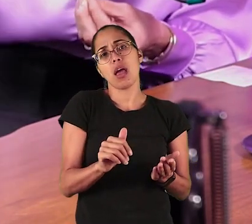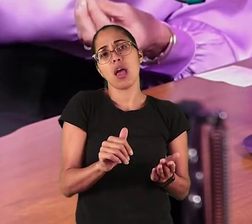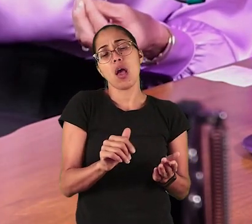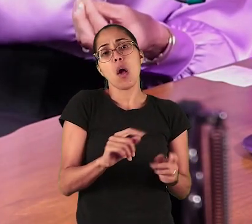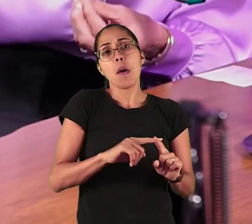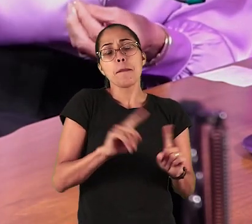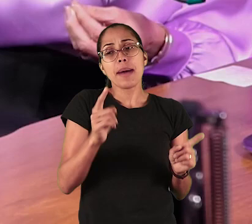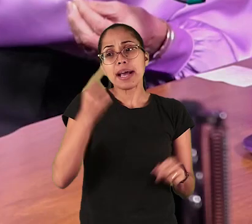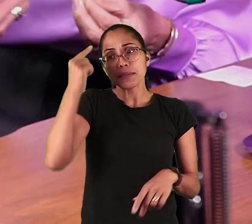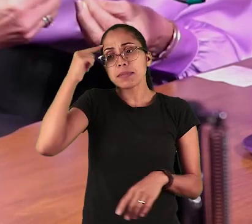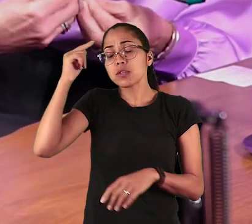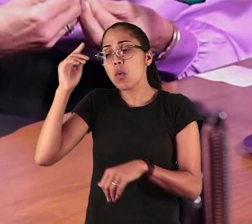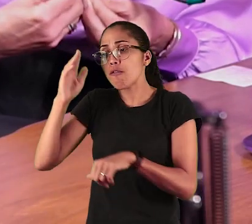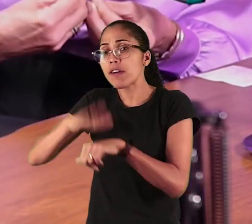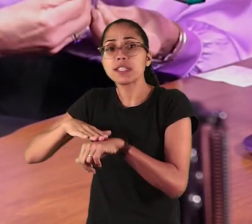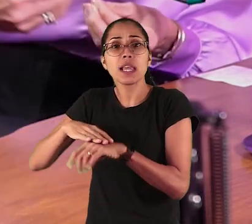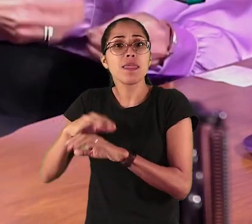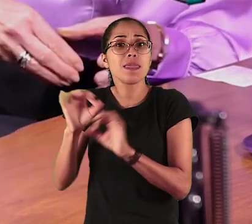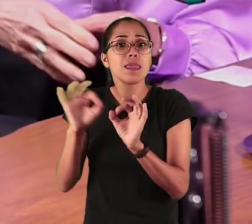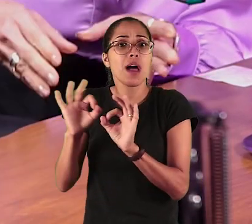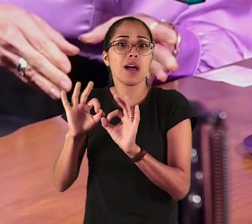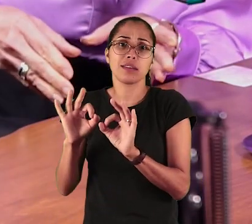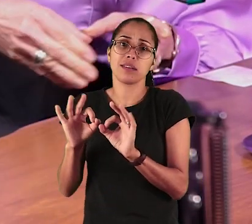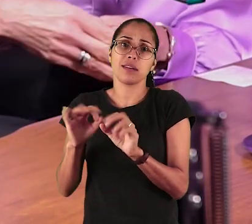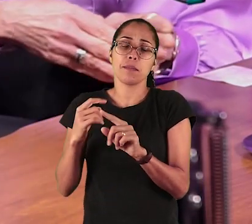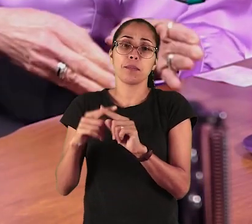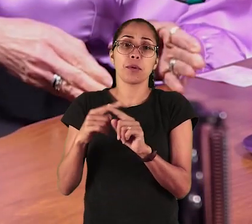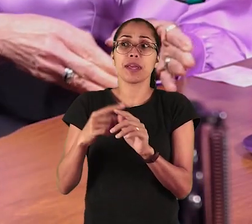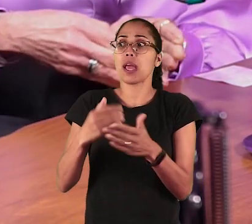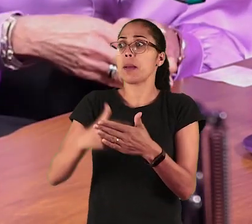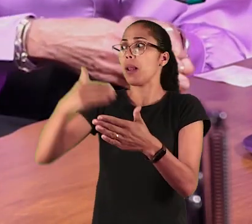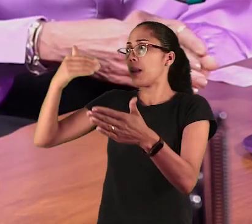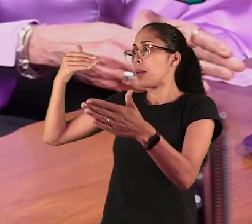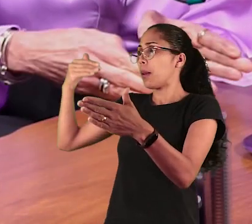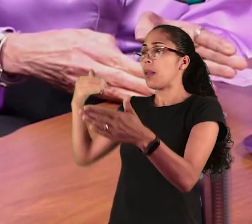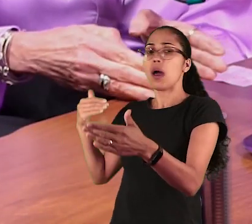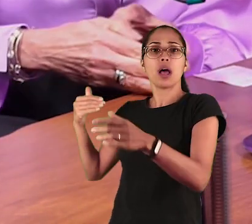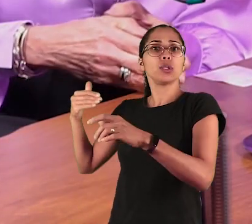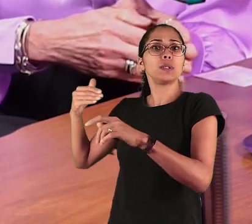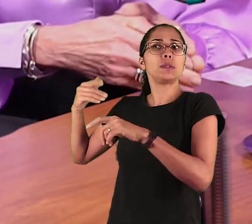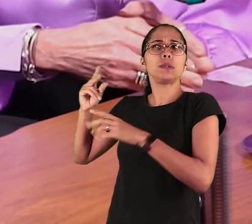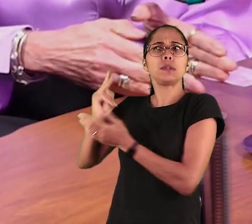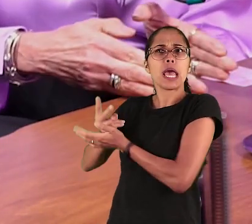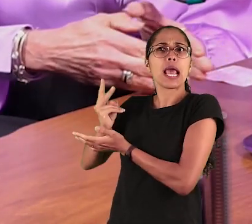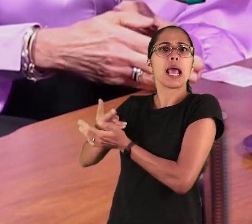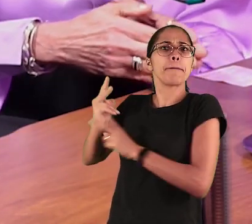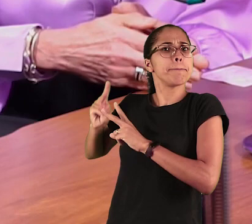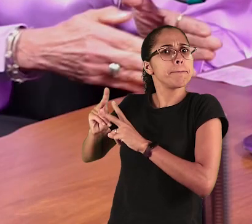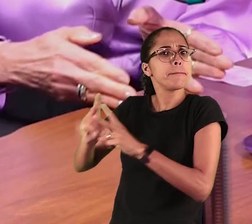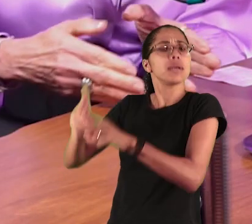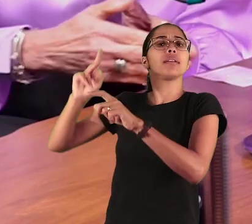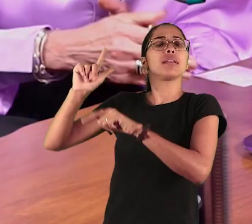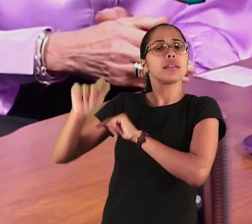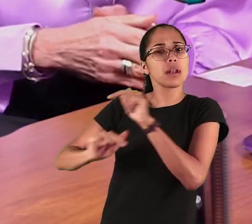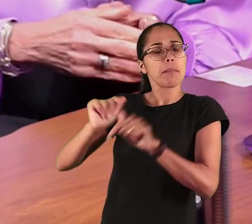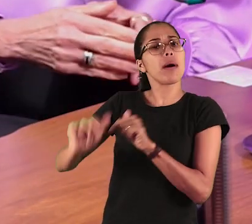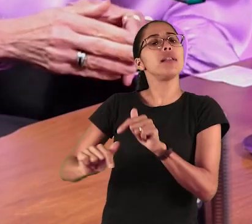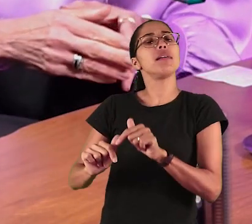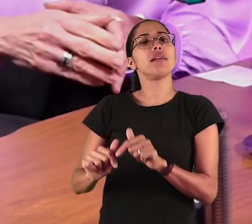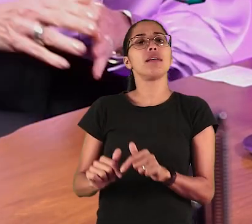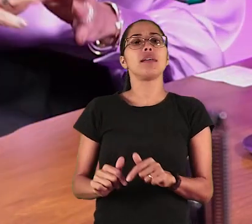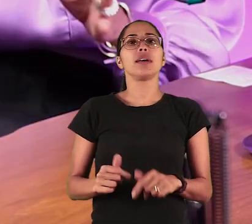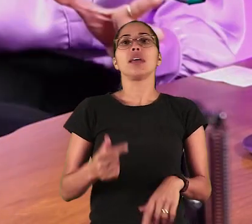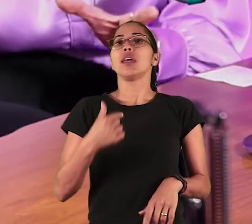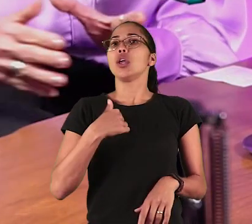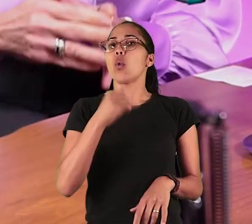nada para fazer uma pessoa que sempre trabalhou Desde do início da carreira Nunca deixei assim até